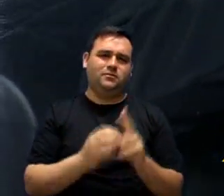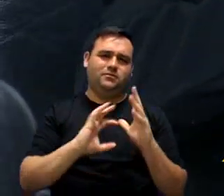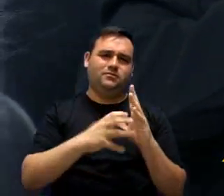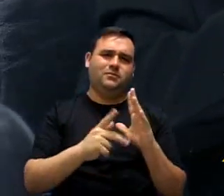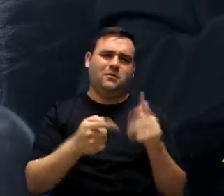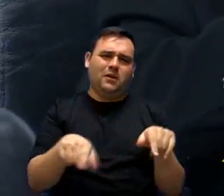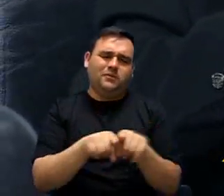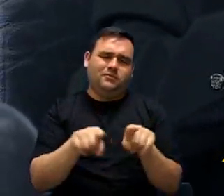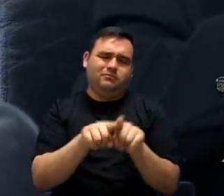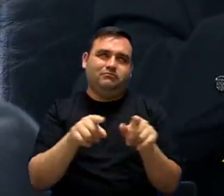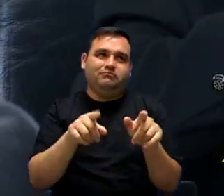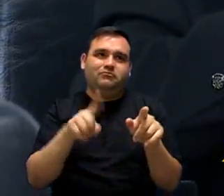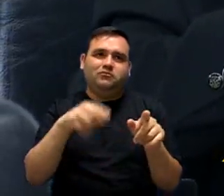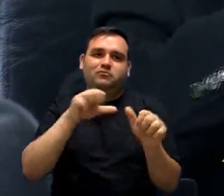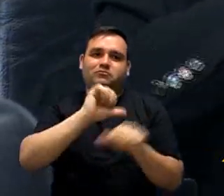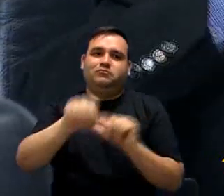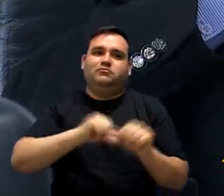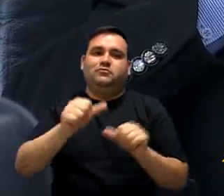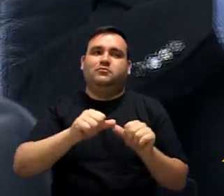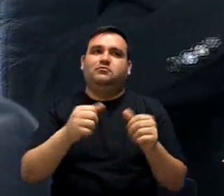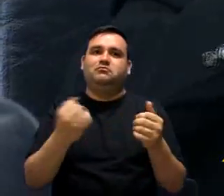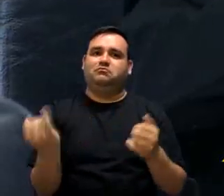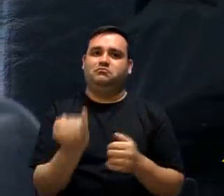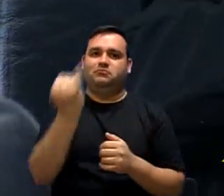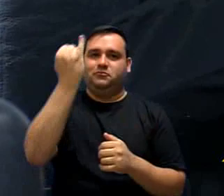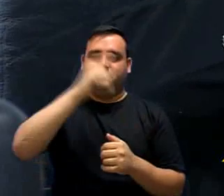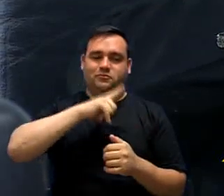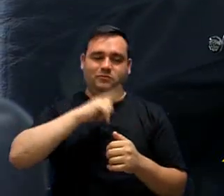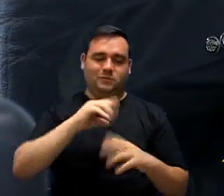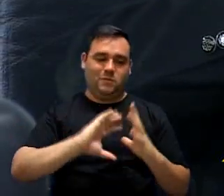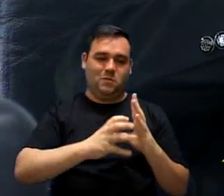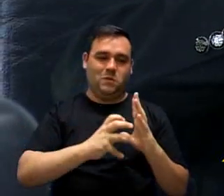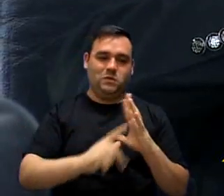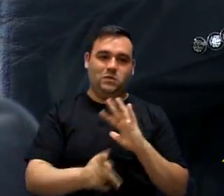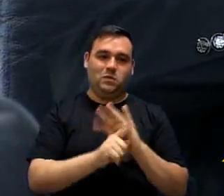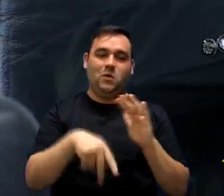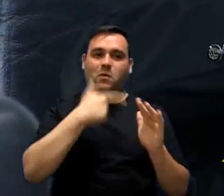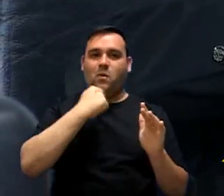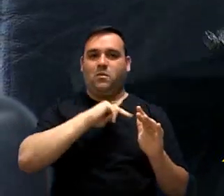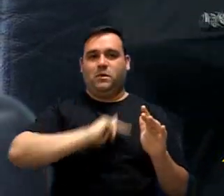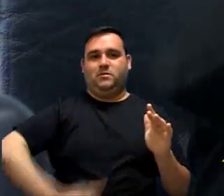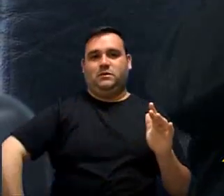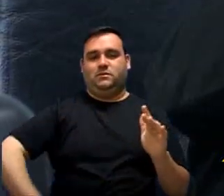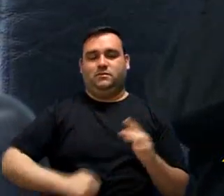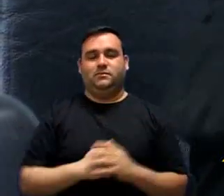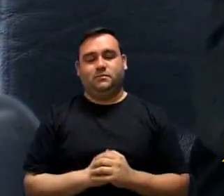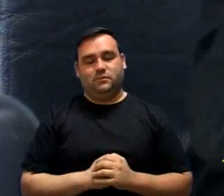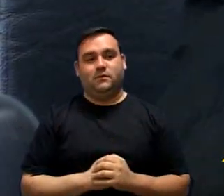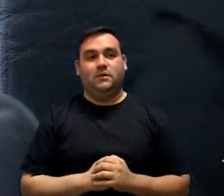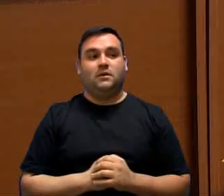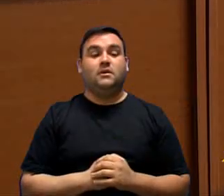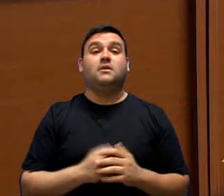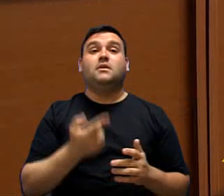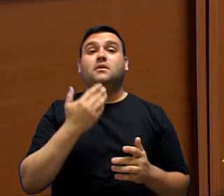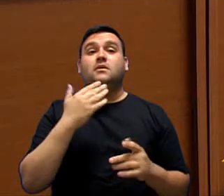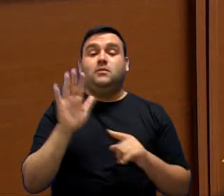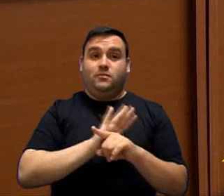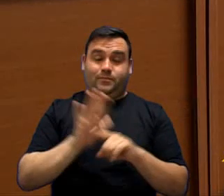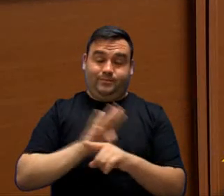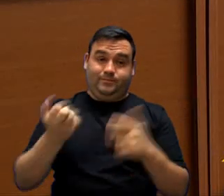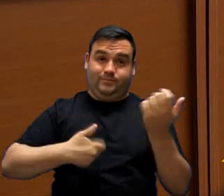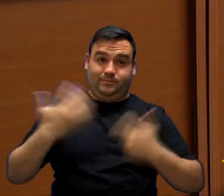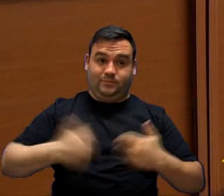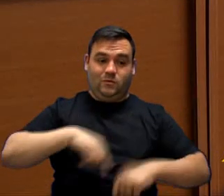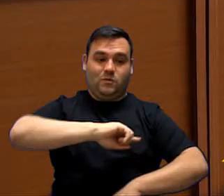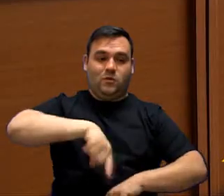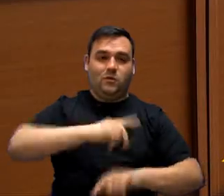mesmo assim é uma mudança substancial, né, no partido do presidente. Solicita ao Executivo informações sobre a